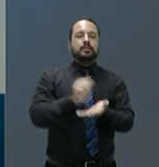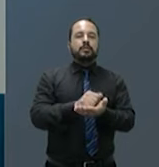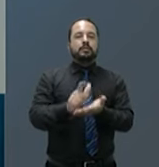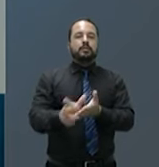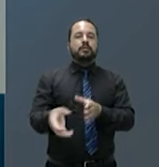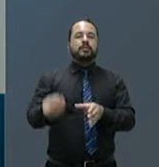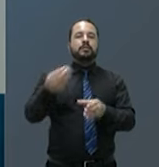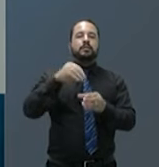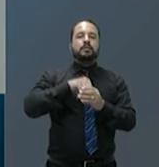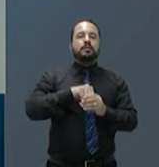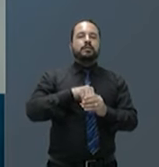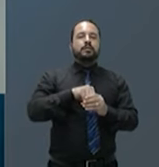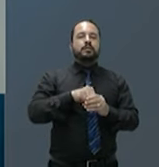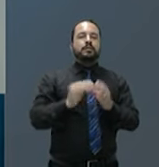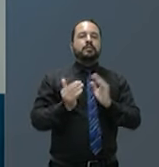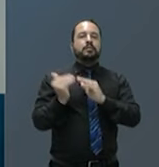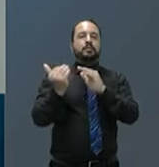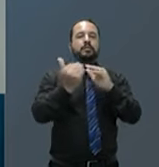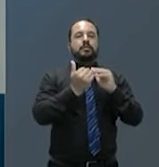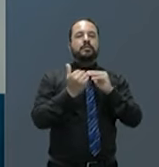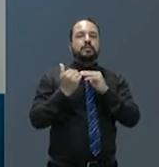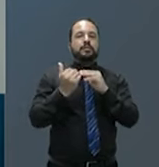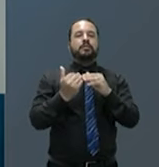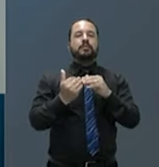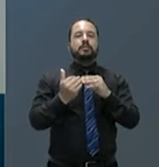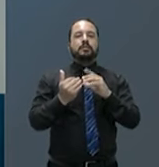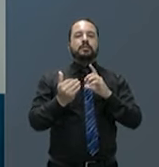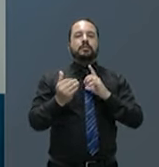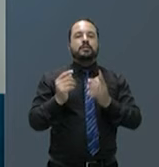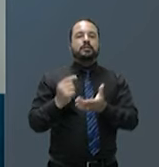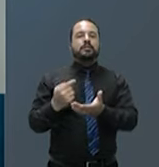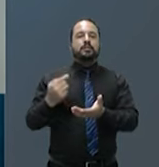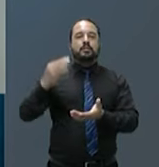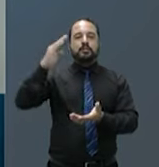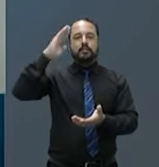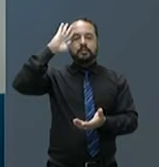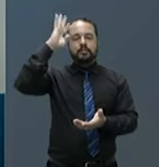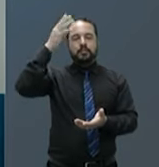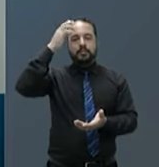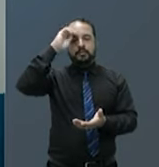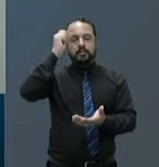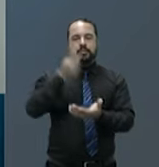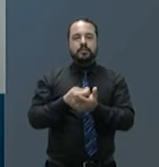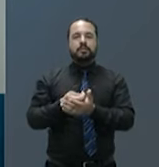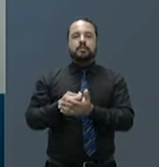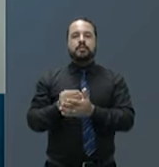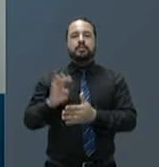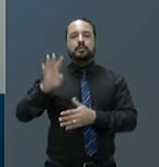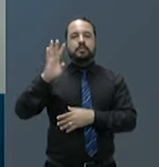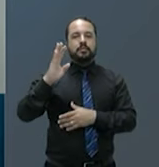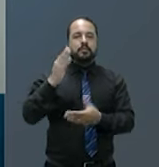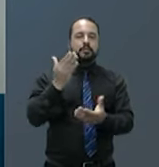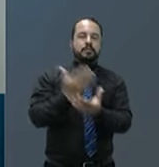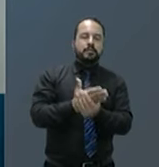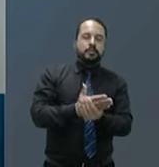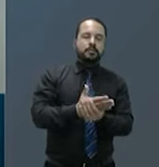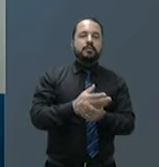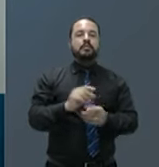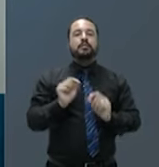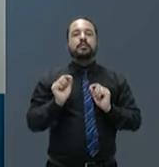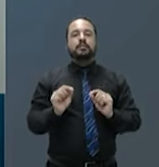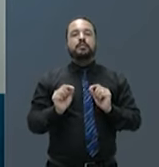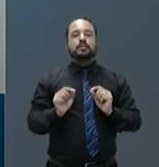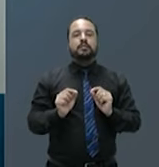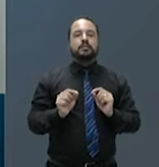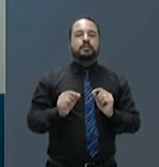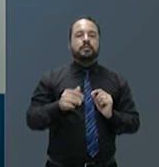decisão monocrática que manteve acórdão fundado em precedente qualificado, essa hipótese por si só não pode